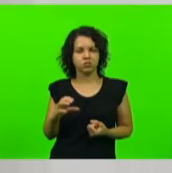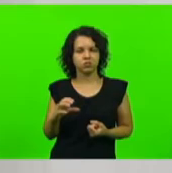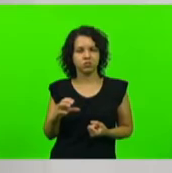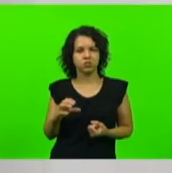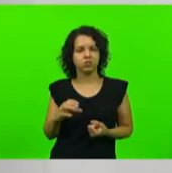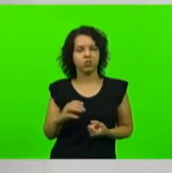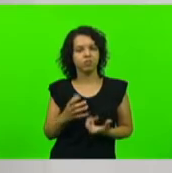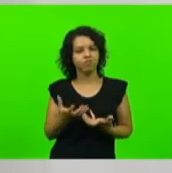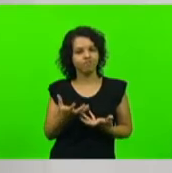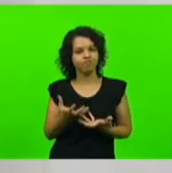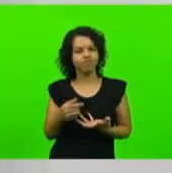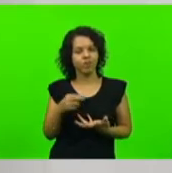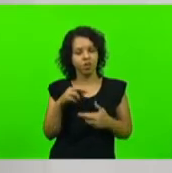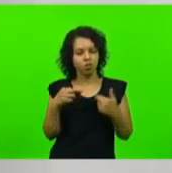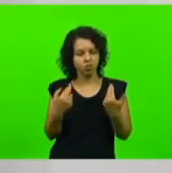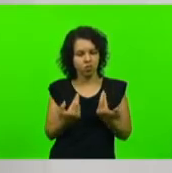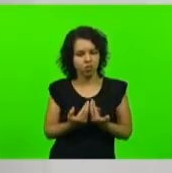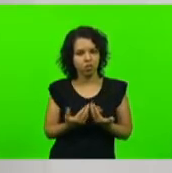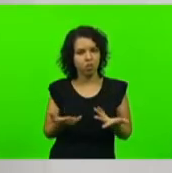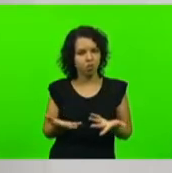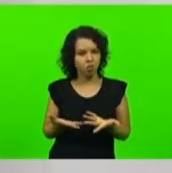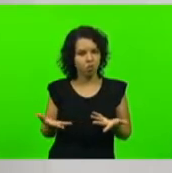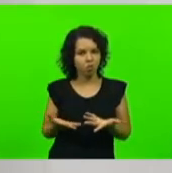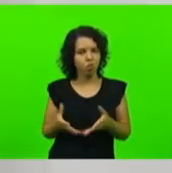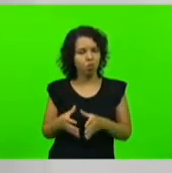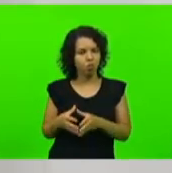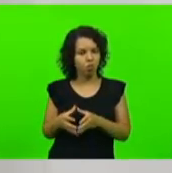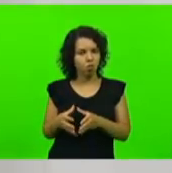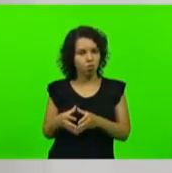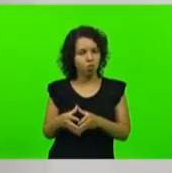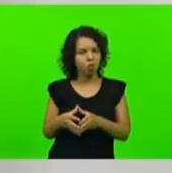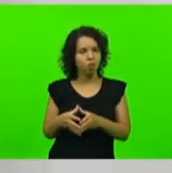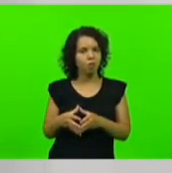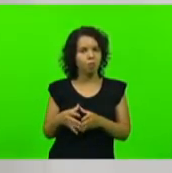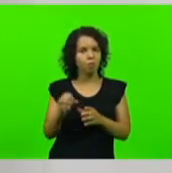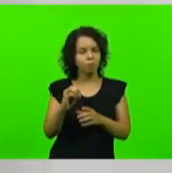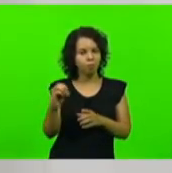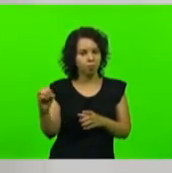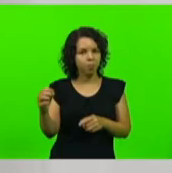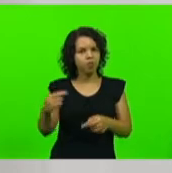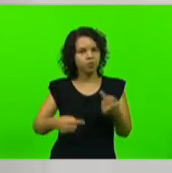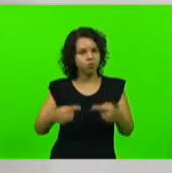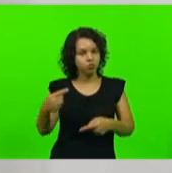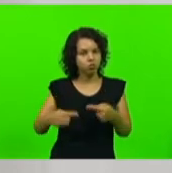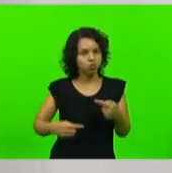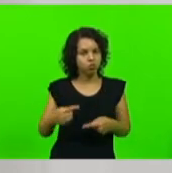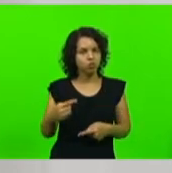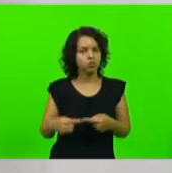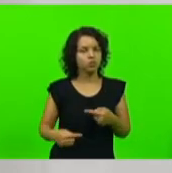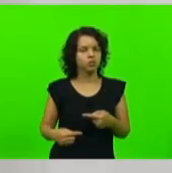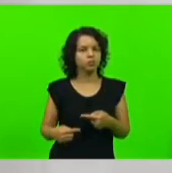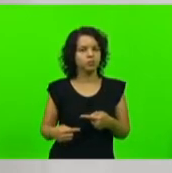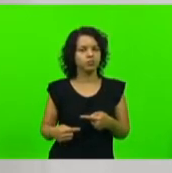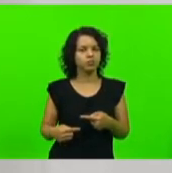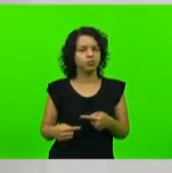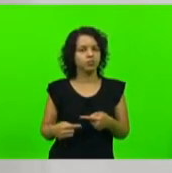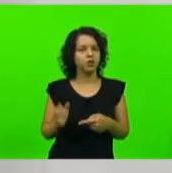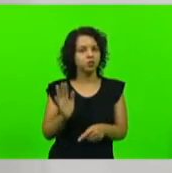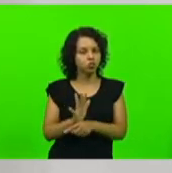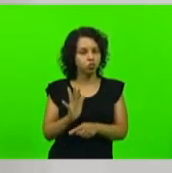Espero que nessa reunião de hoje, da bancada do Oeste, se discuta não só a